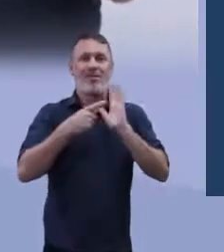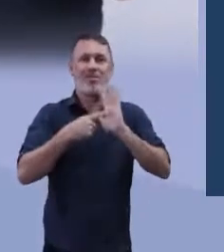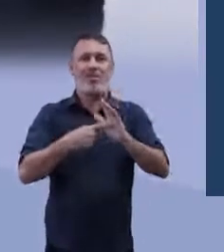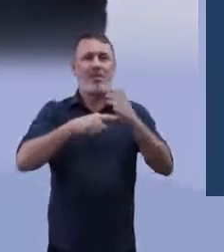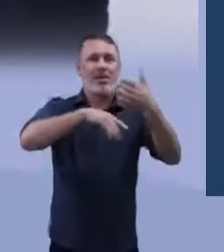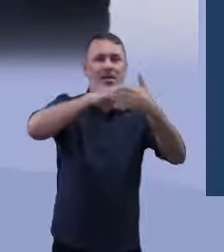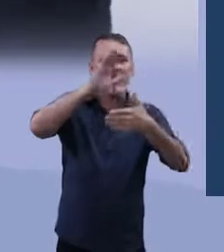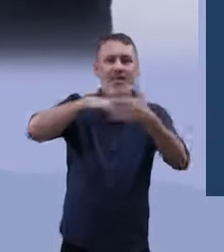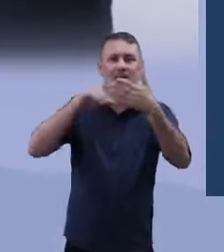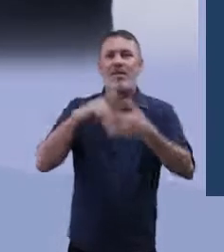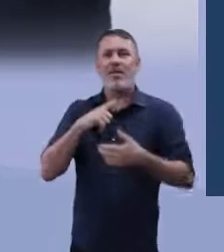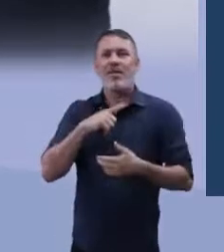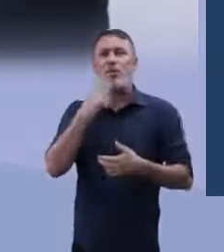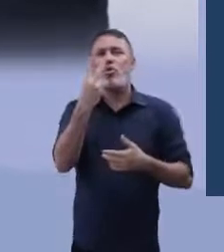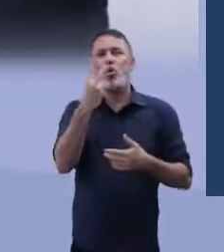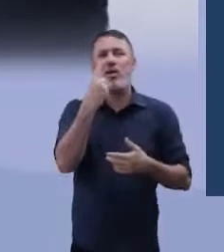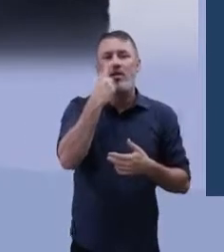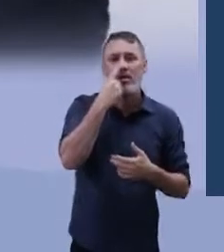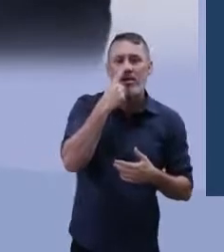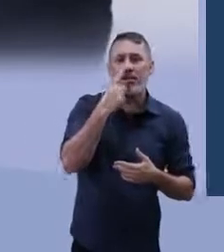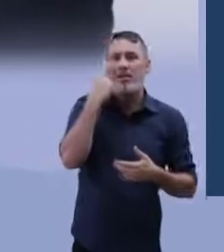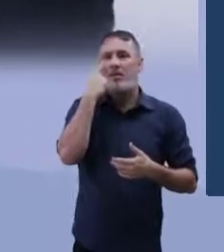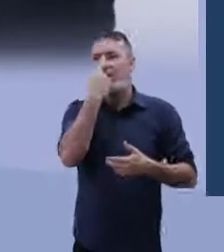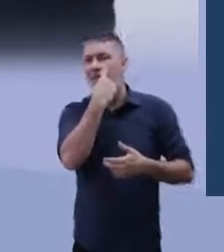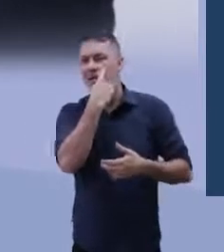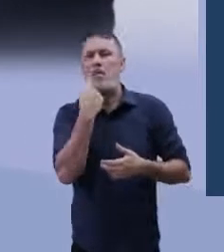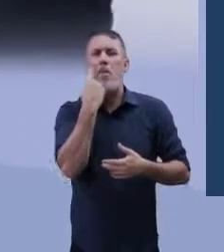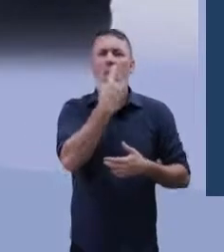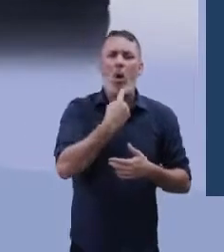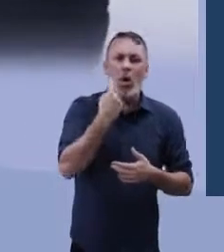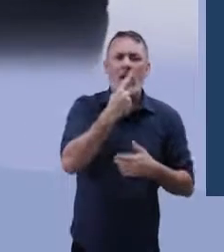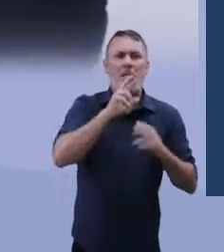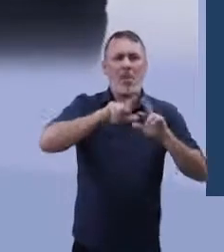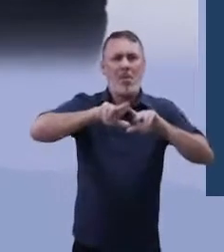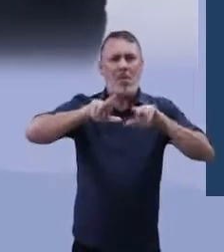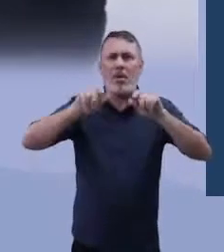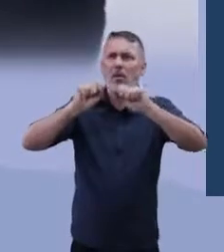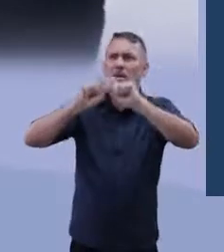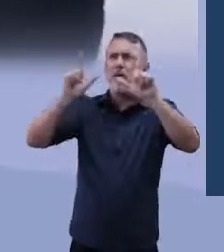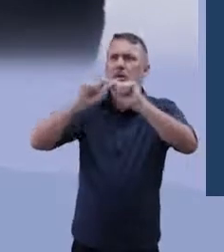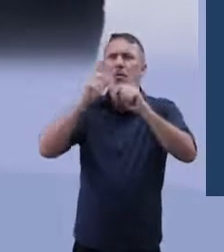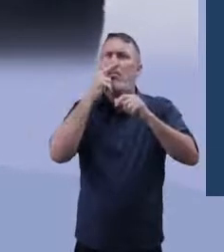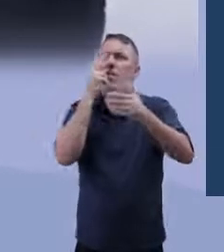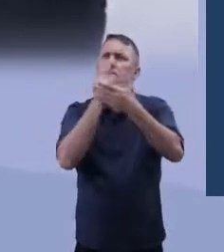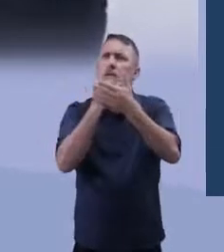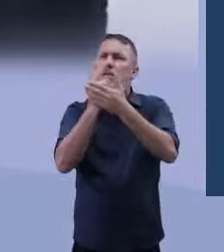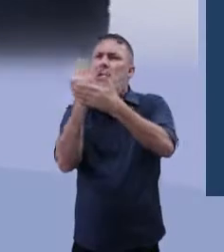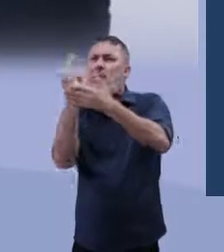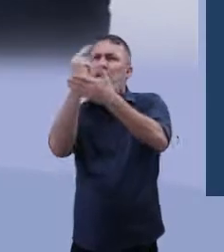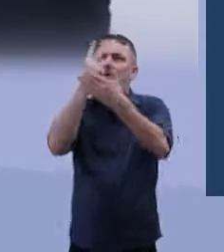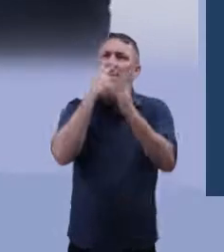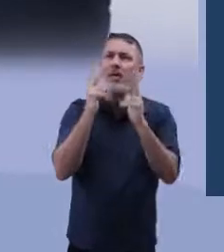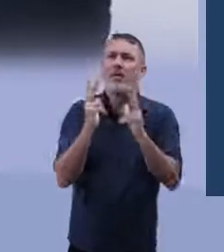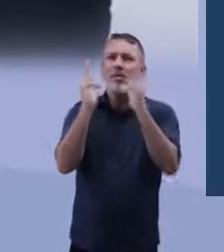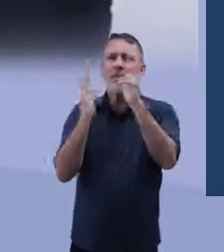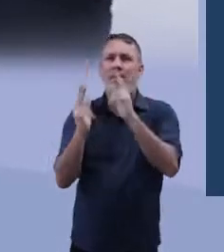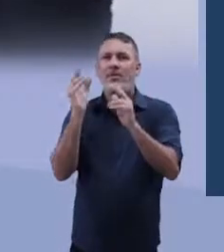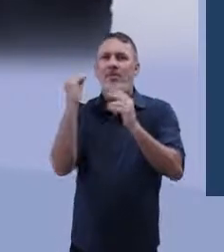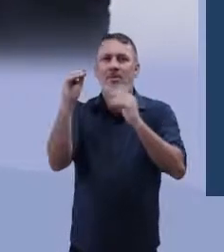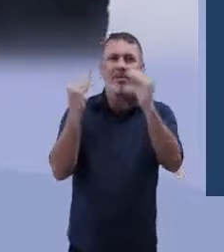tela de Picasso mostra dois narizes, dois olhos, muitas bocas e mostram imagens que